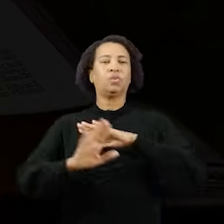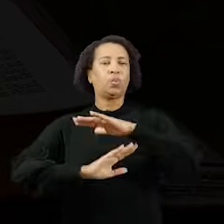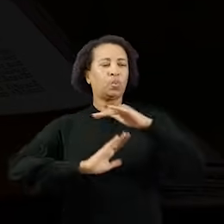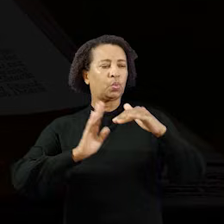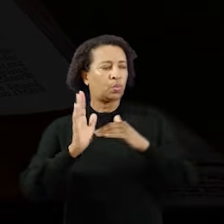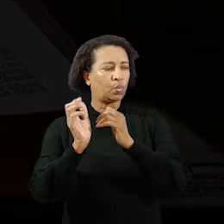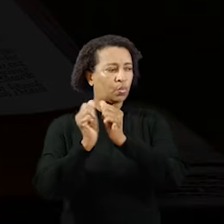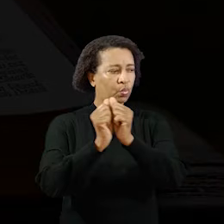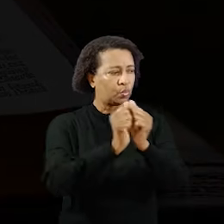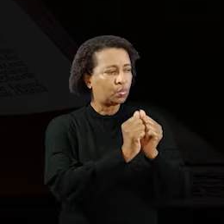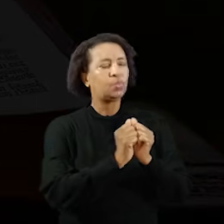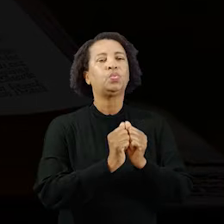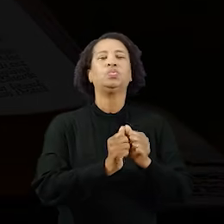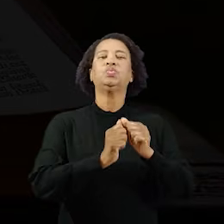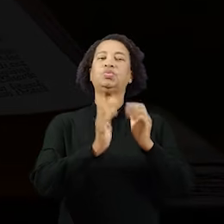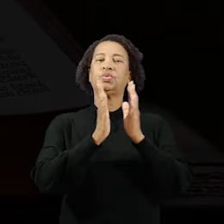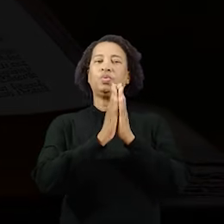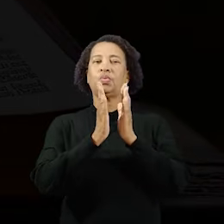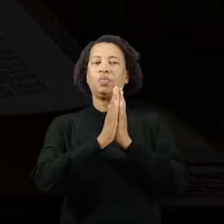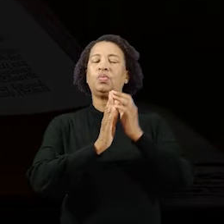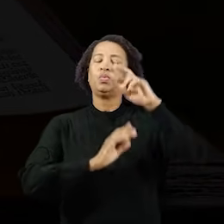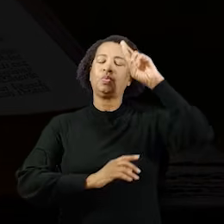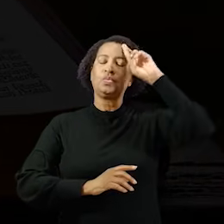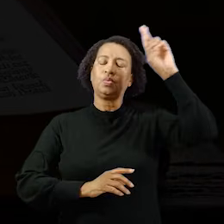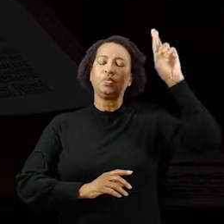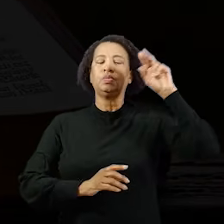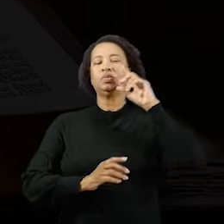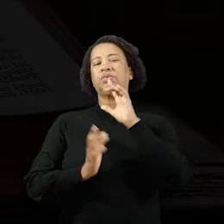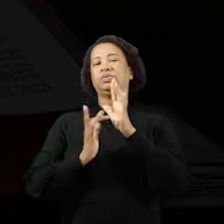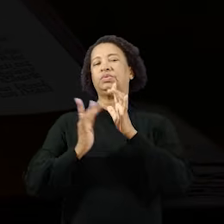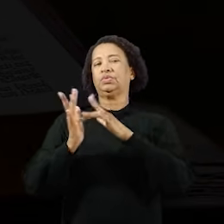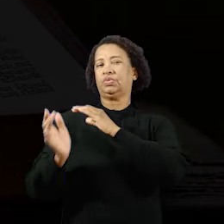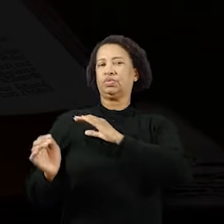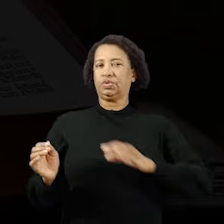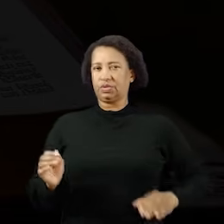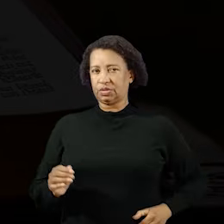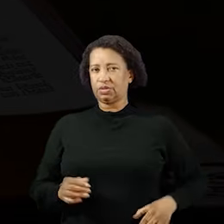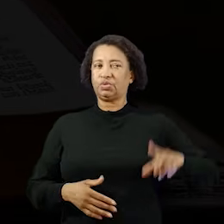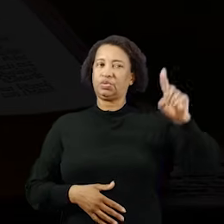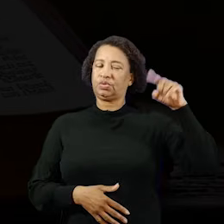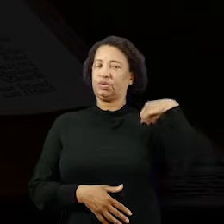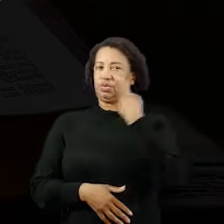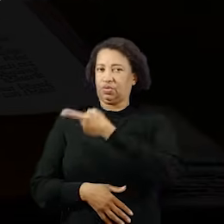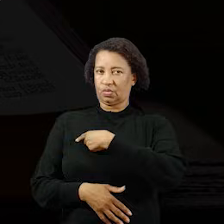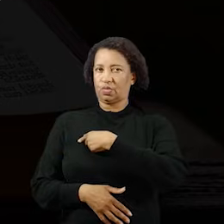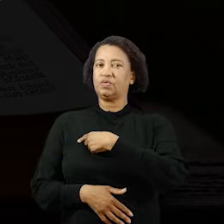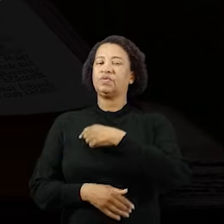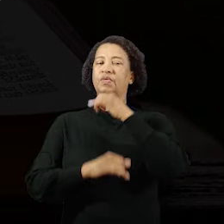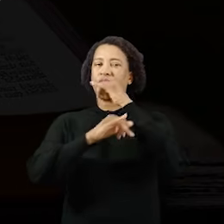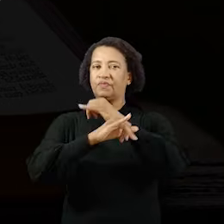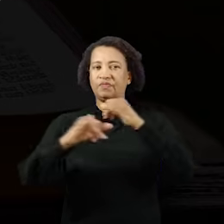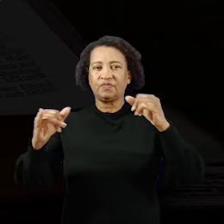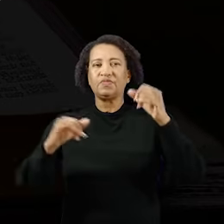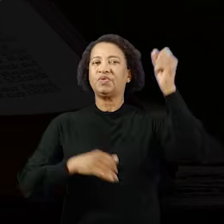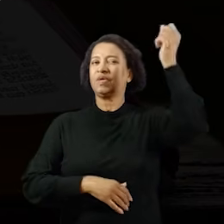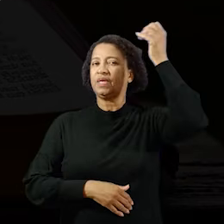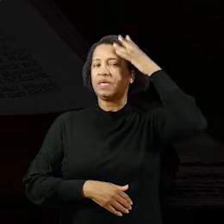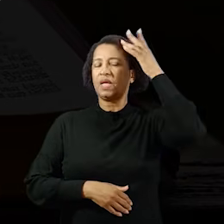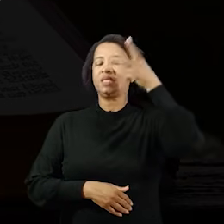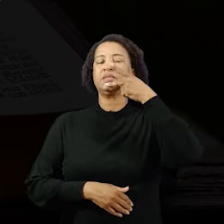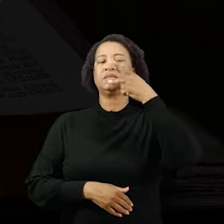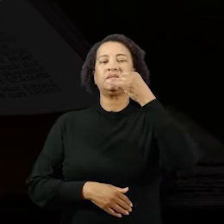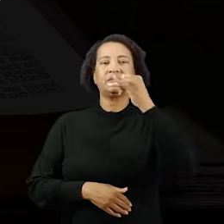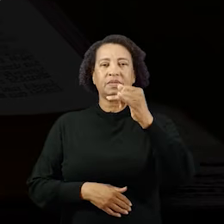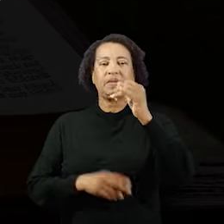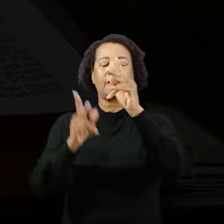toda parte invocam o nome de nosso Senhor Jesus Cristo, Senhor deles e nosso, a vocês graças e paz da